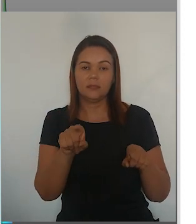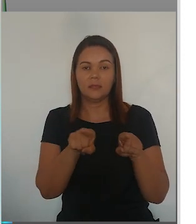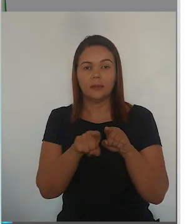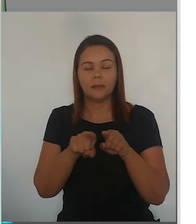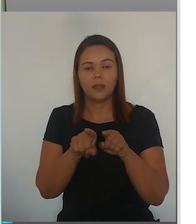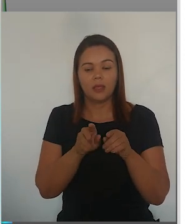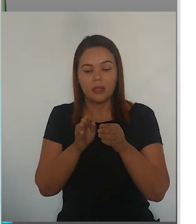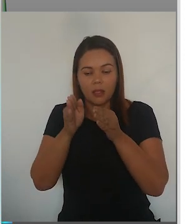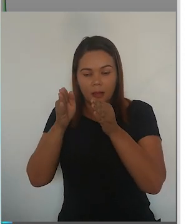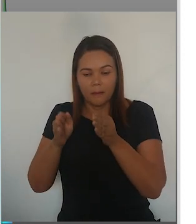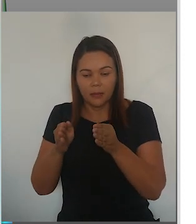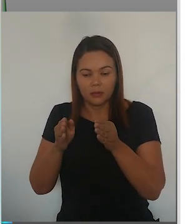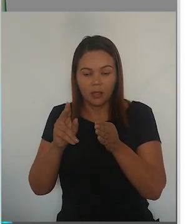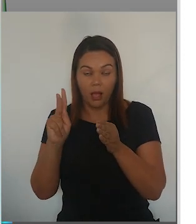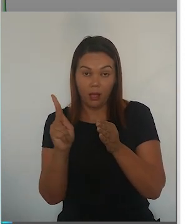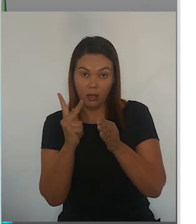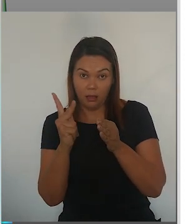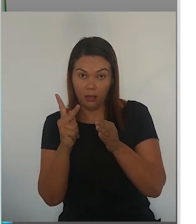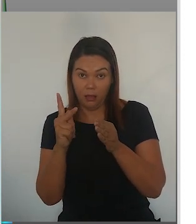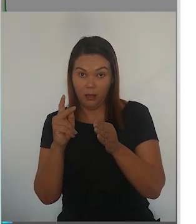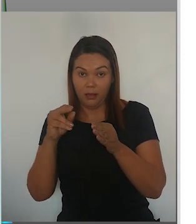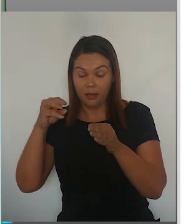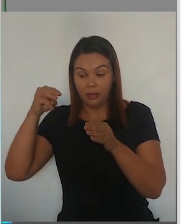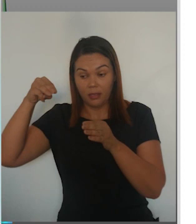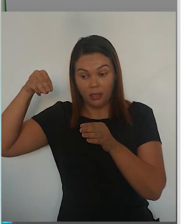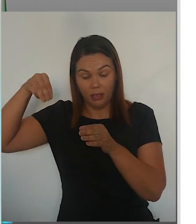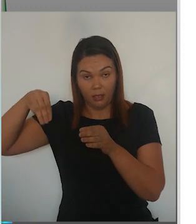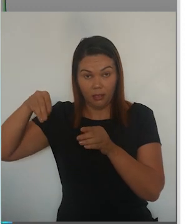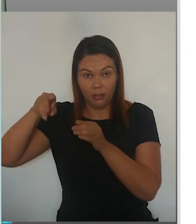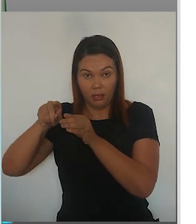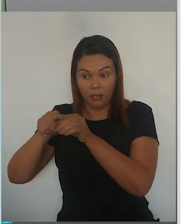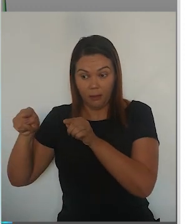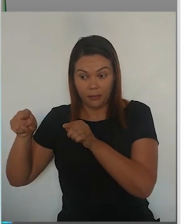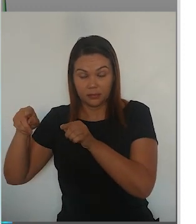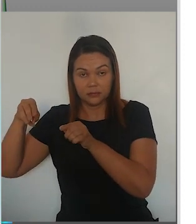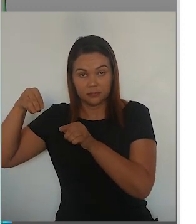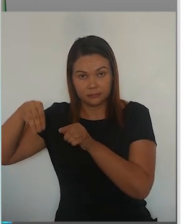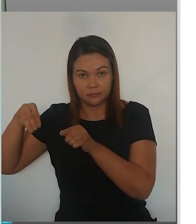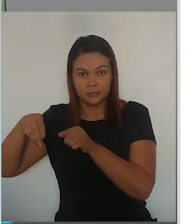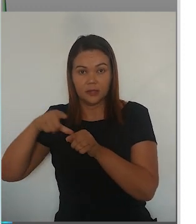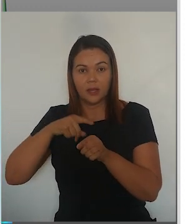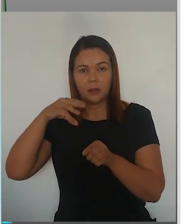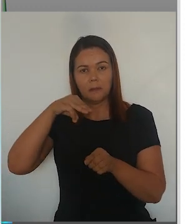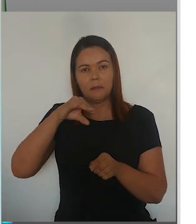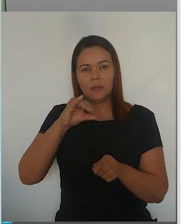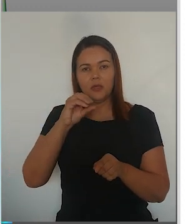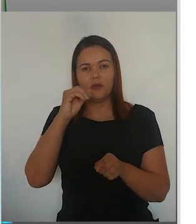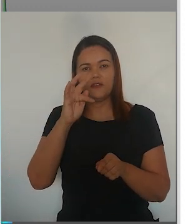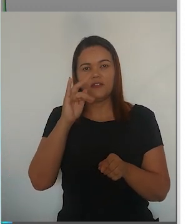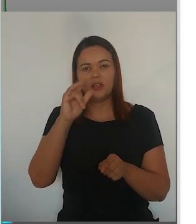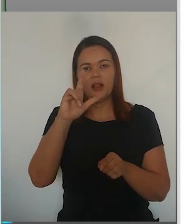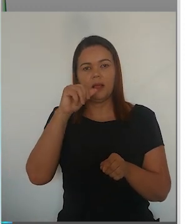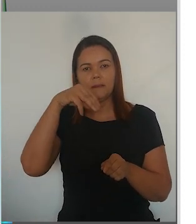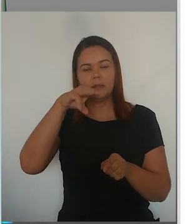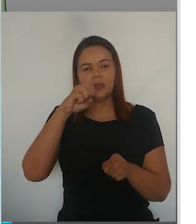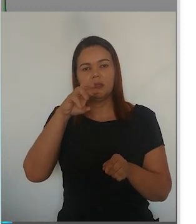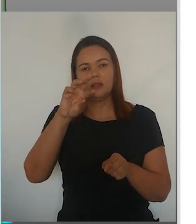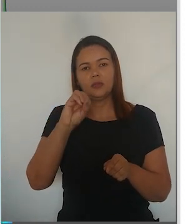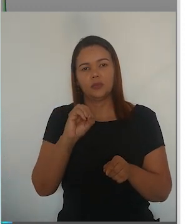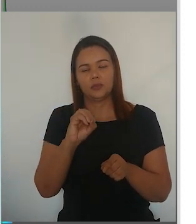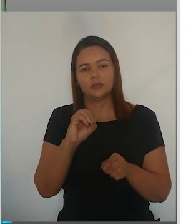actina, enquanto que, nas bandas H e M, veremos os